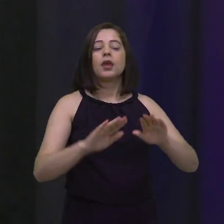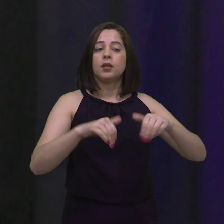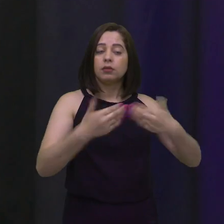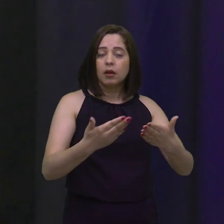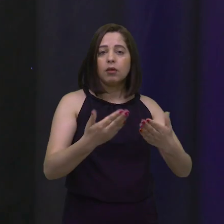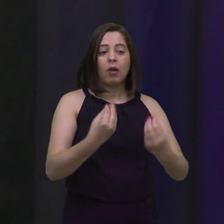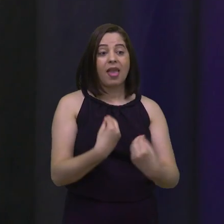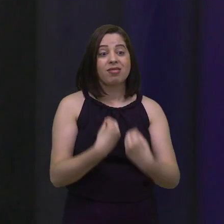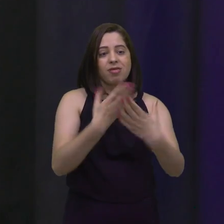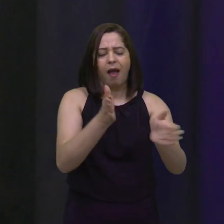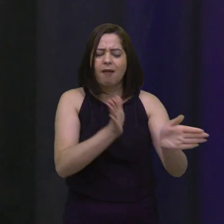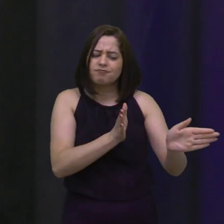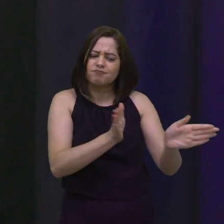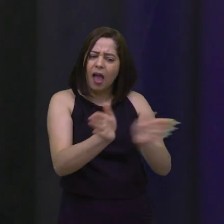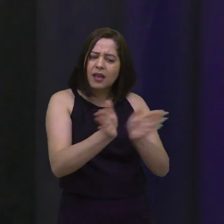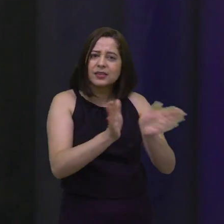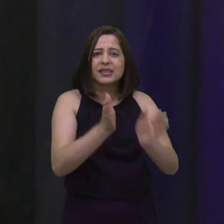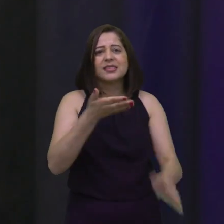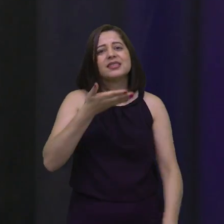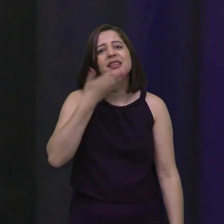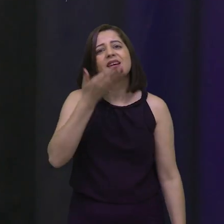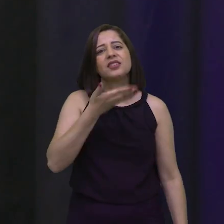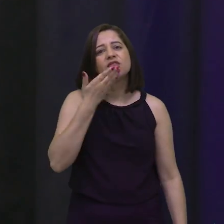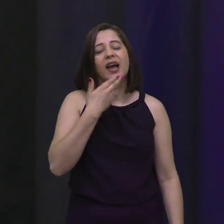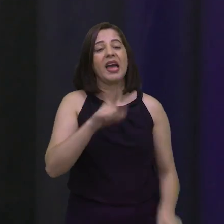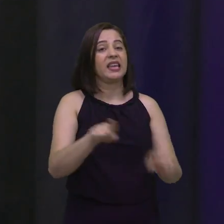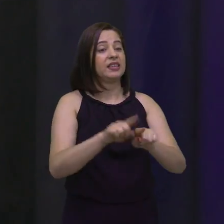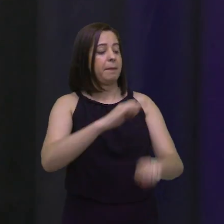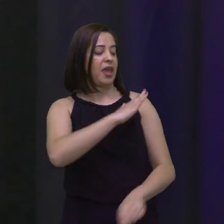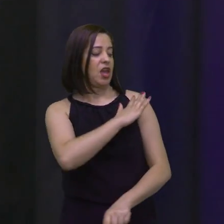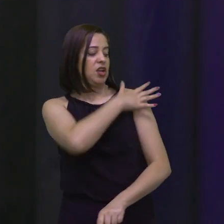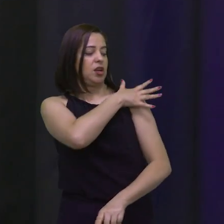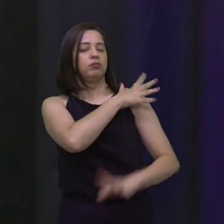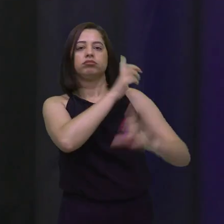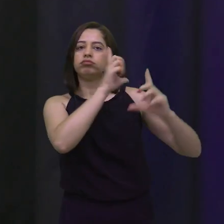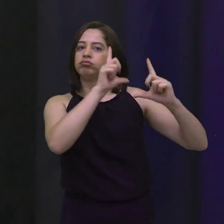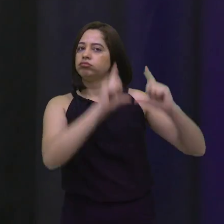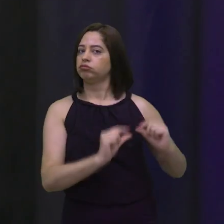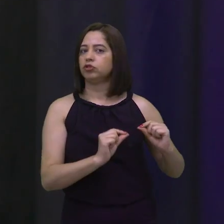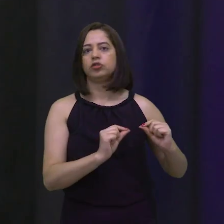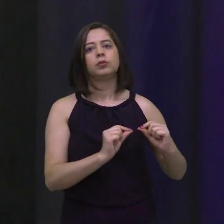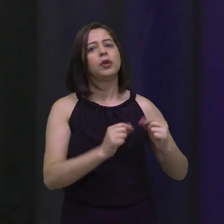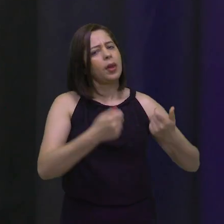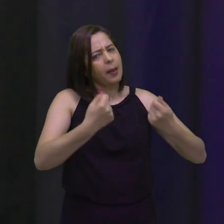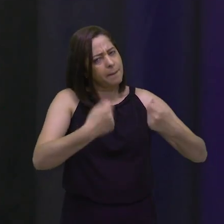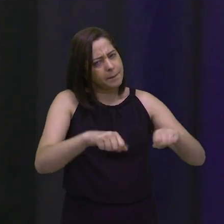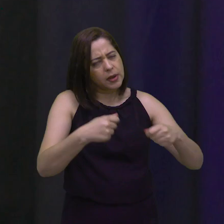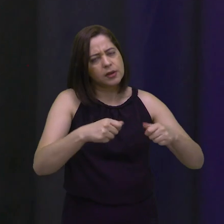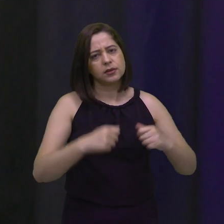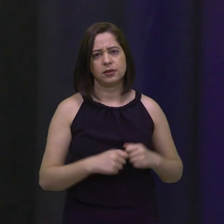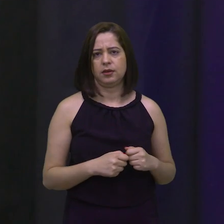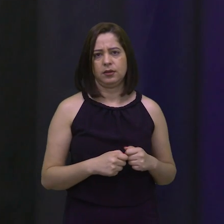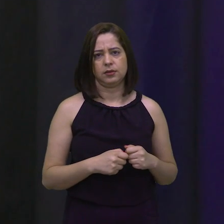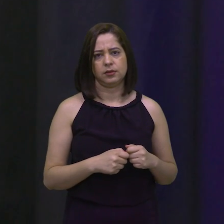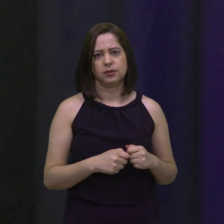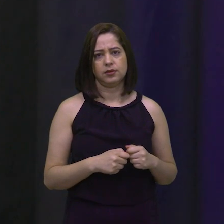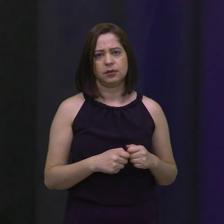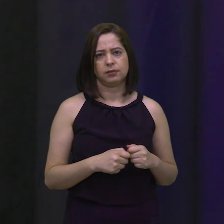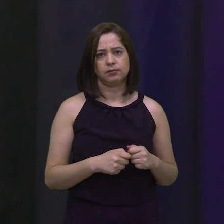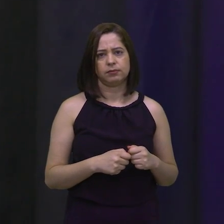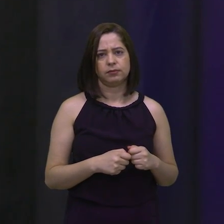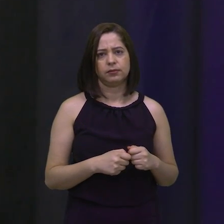acessibilidade seja mais fácil e para que o preconceito seja o menor possível, e entender